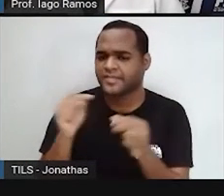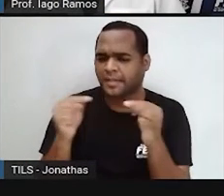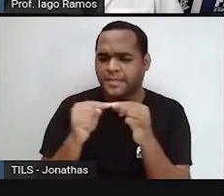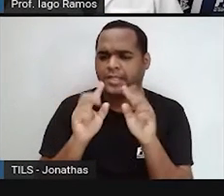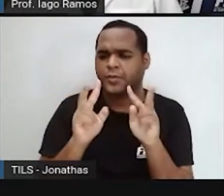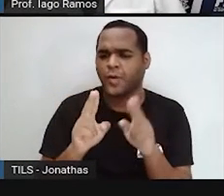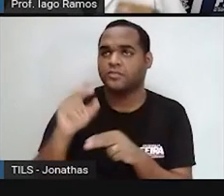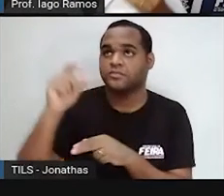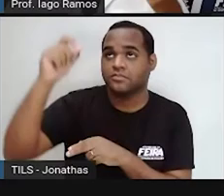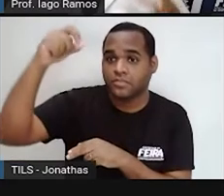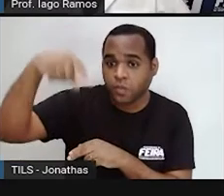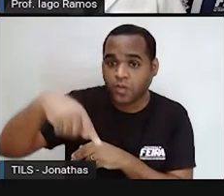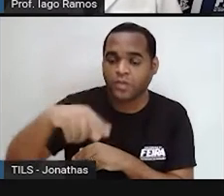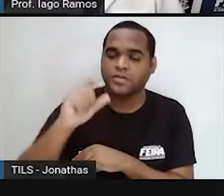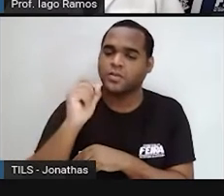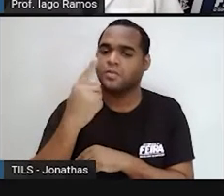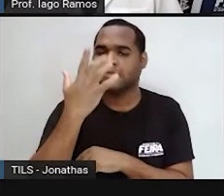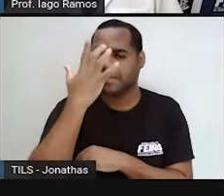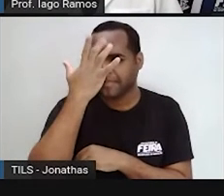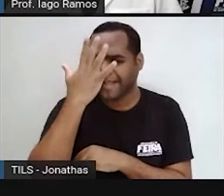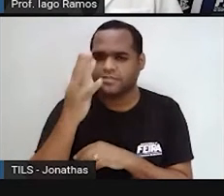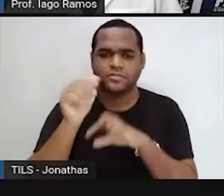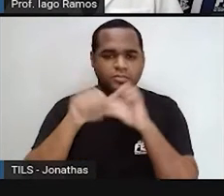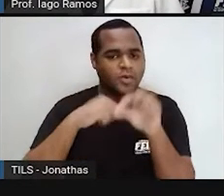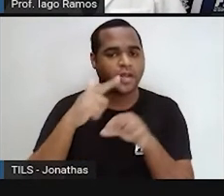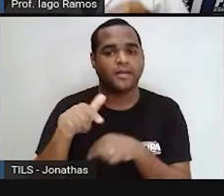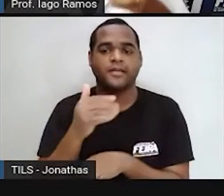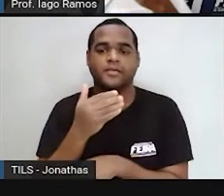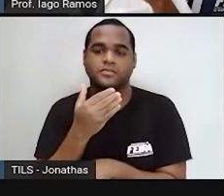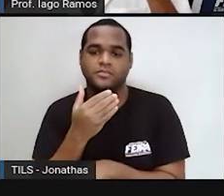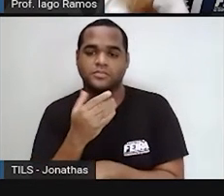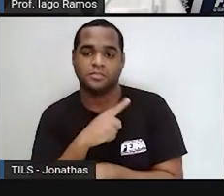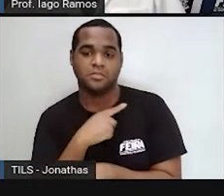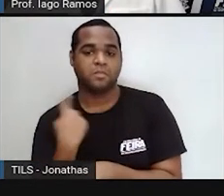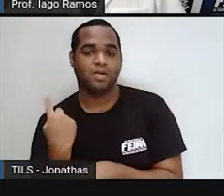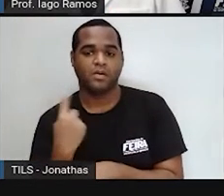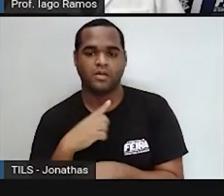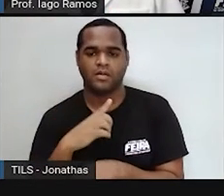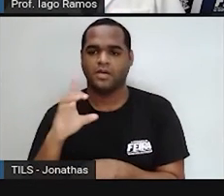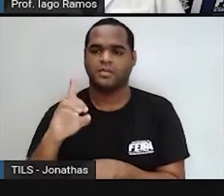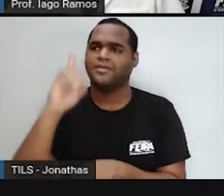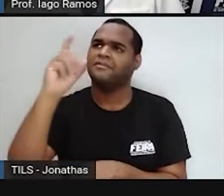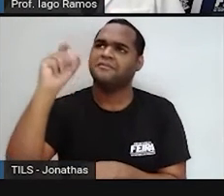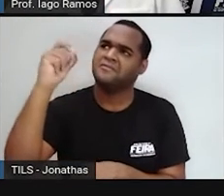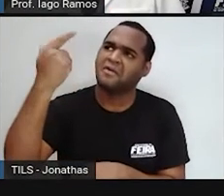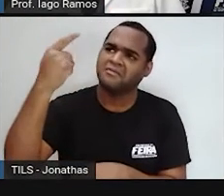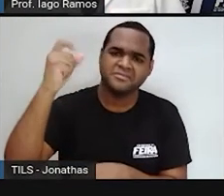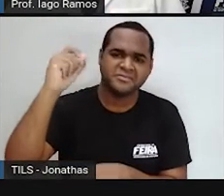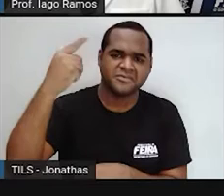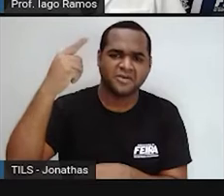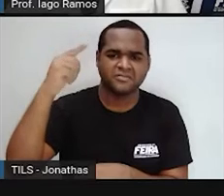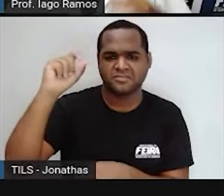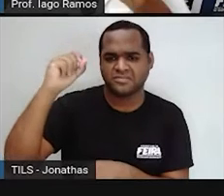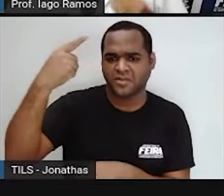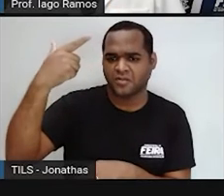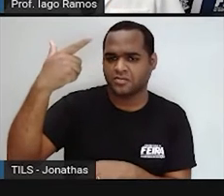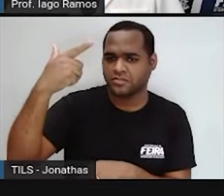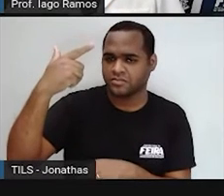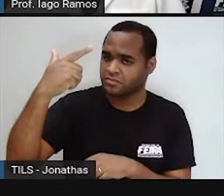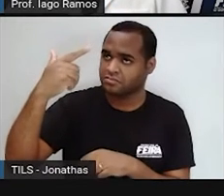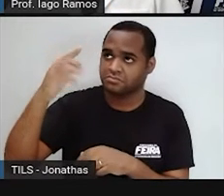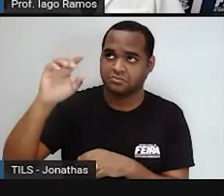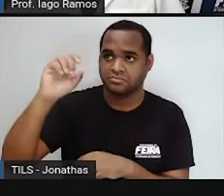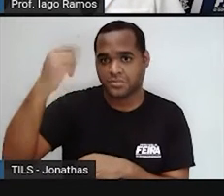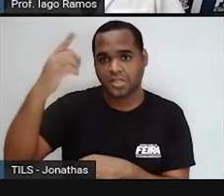Raio de Sol era tornar mais fácil para que o morto chegasse ao Deus do sol né ao Deus do sol do